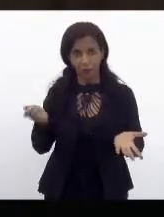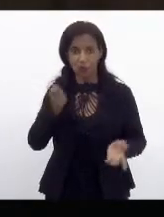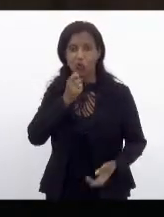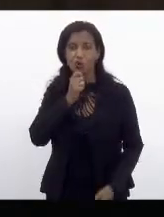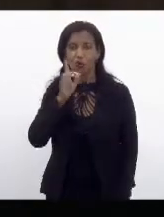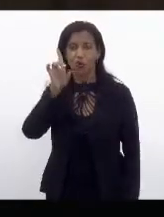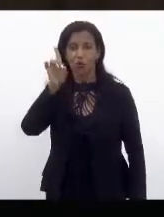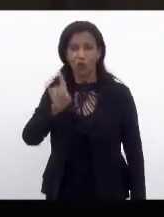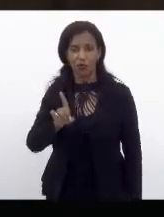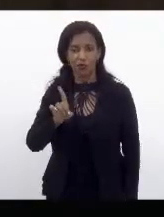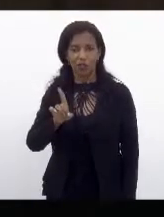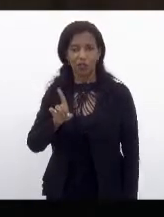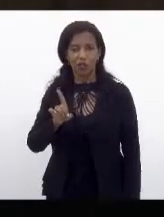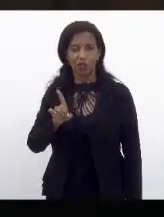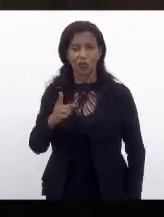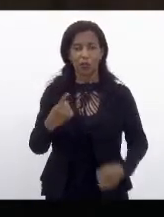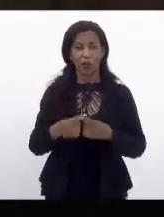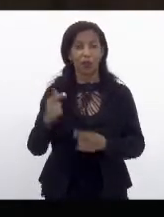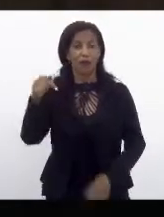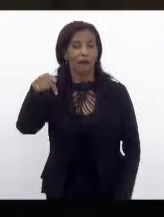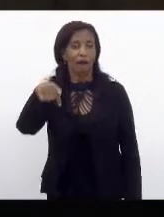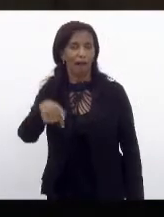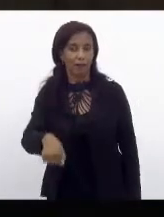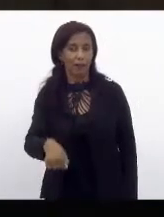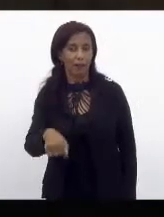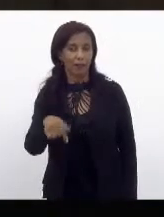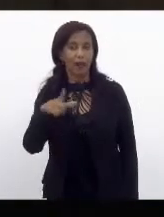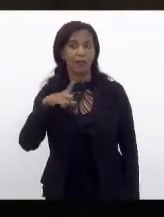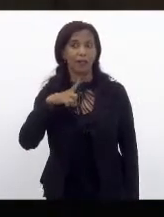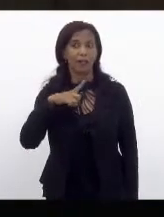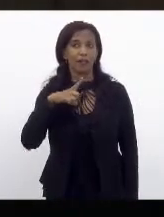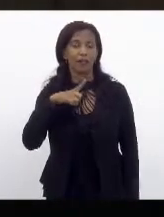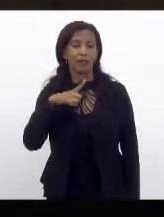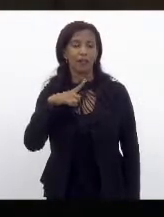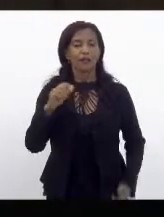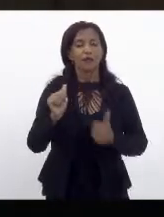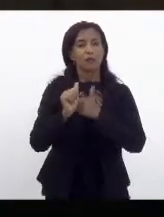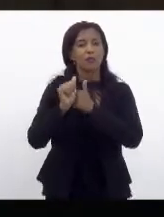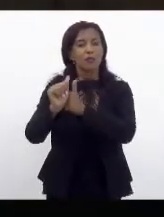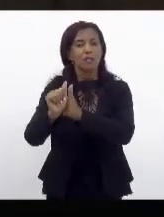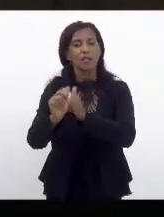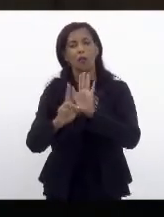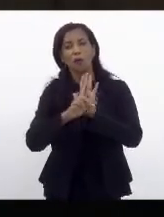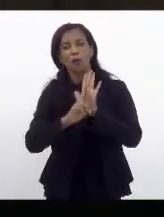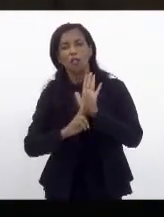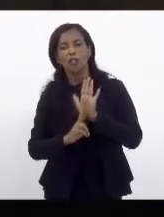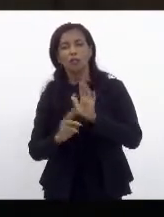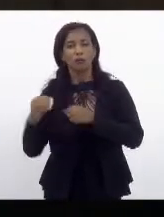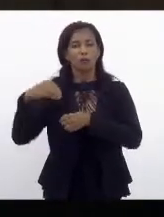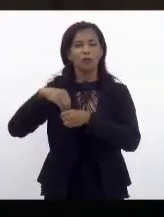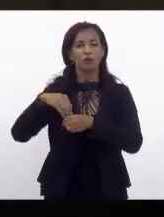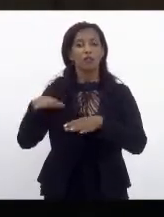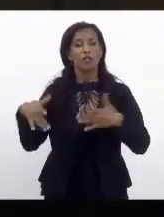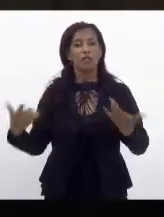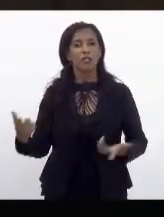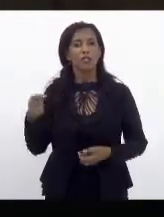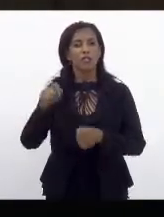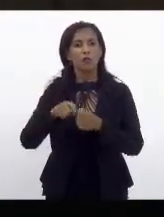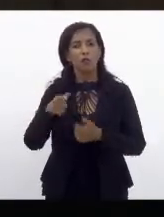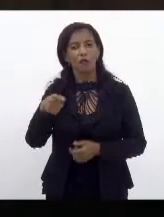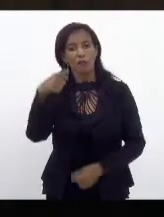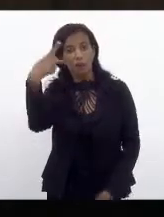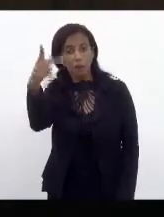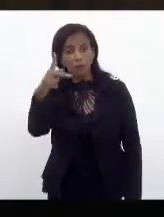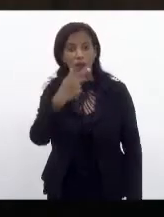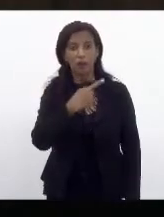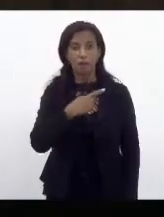direito, ok? Porque aqui temos que seguir o regimento interno e que assim o faça, porque a senhora é a